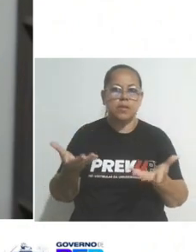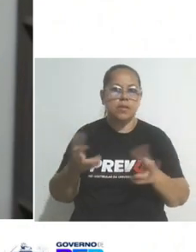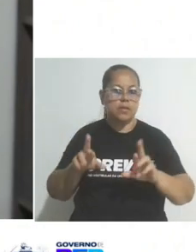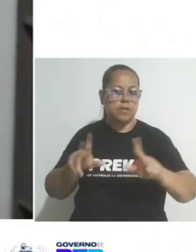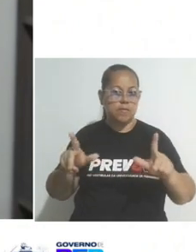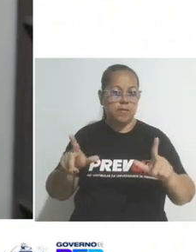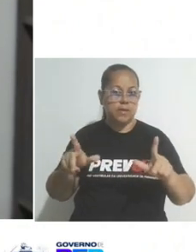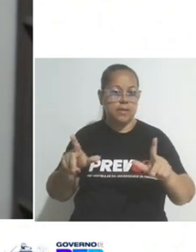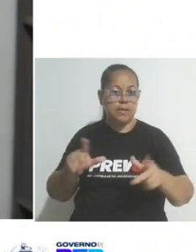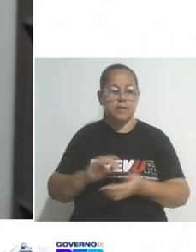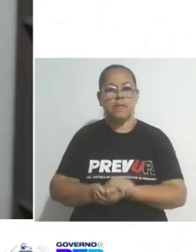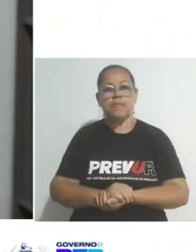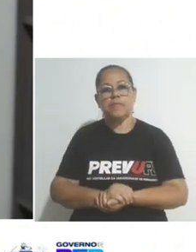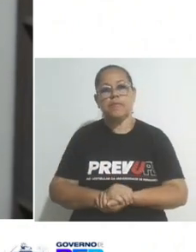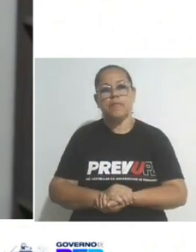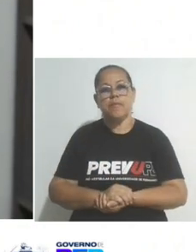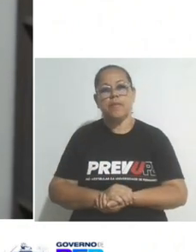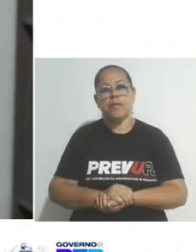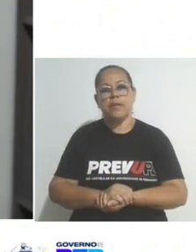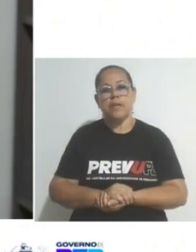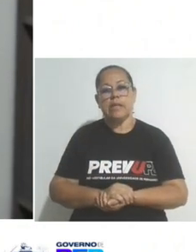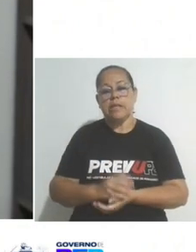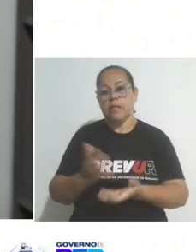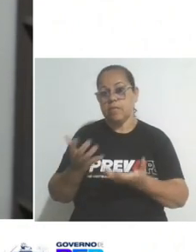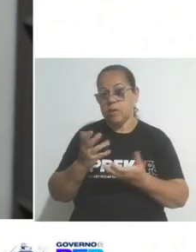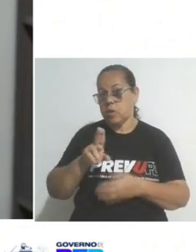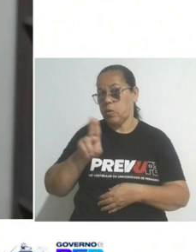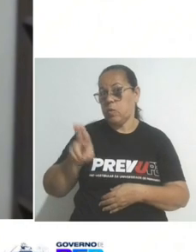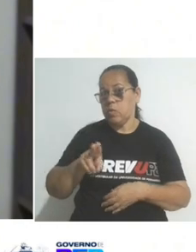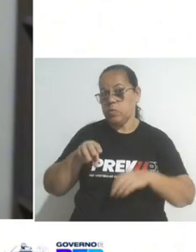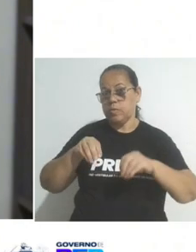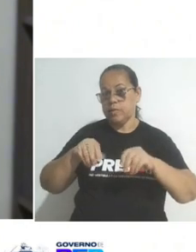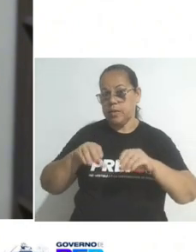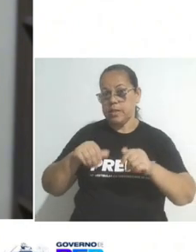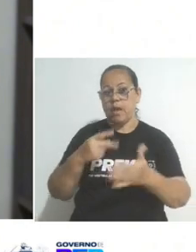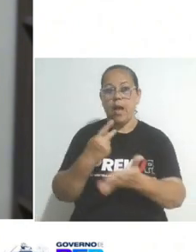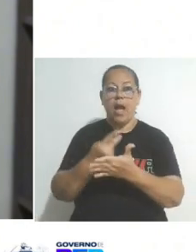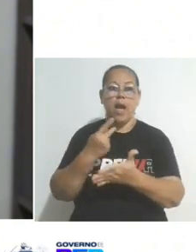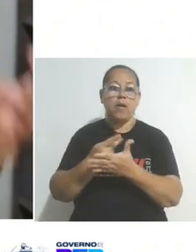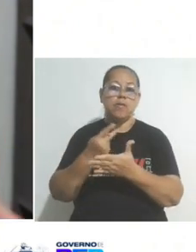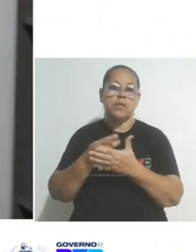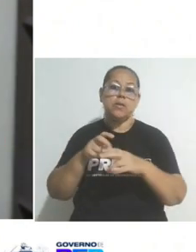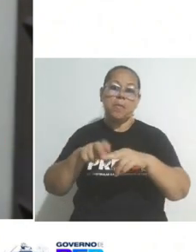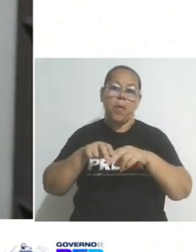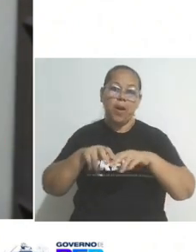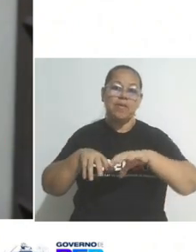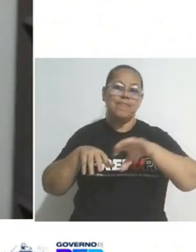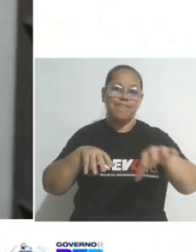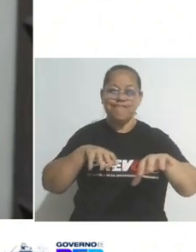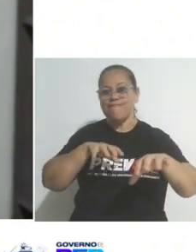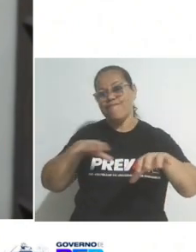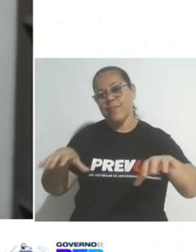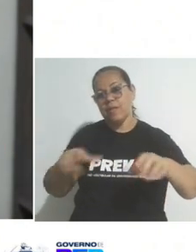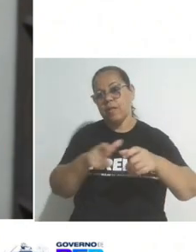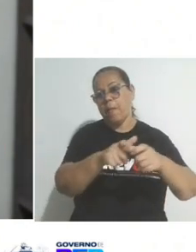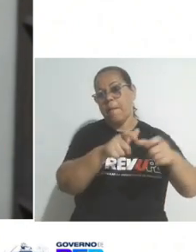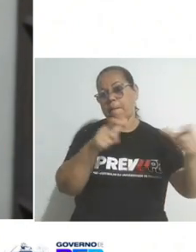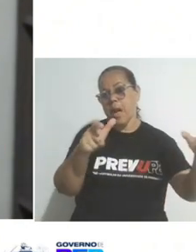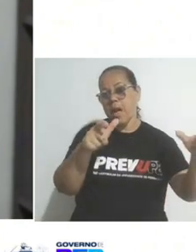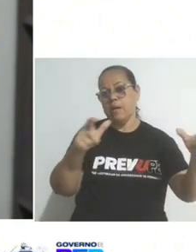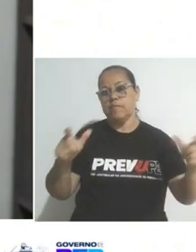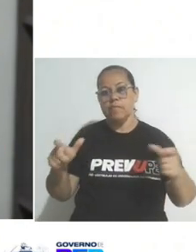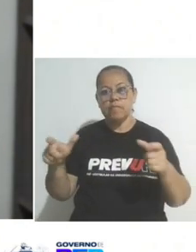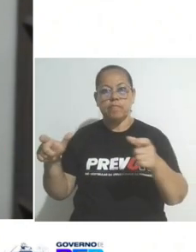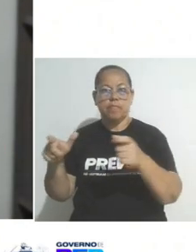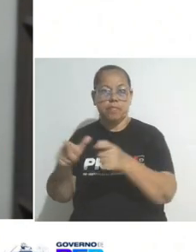as tensões pelo uso da posse da terra decorre da divisão desigual uma vez